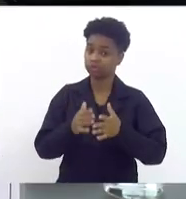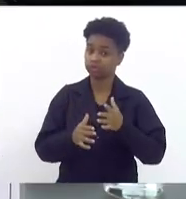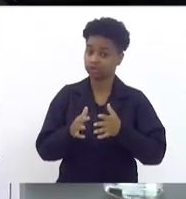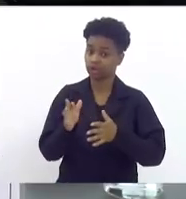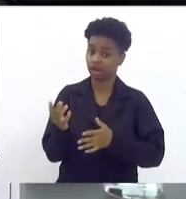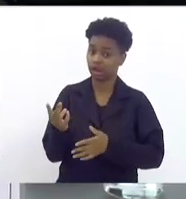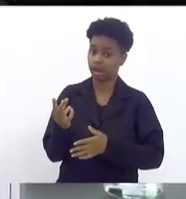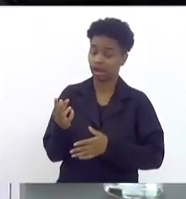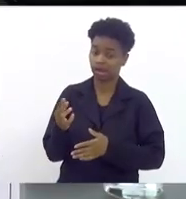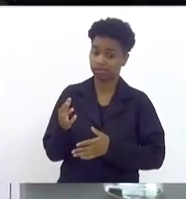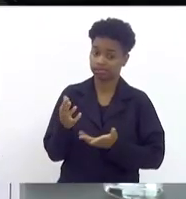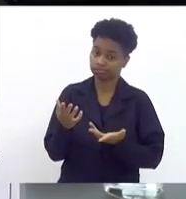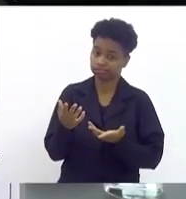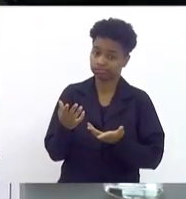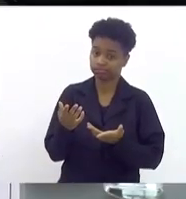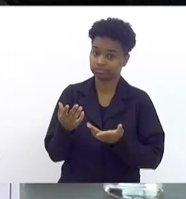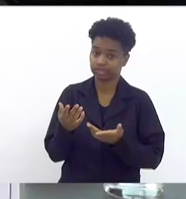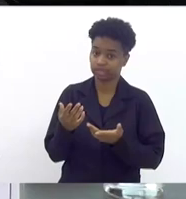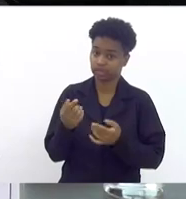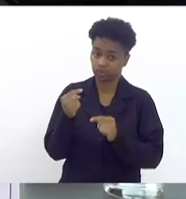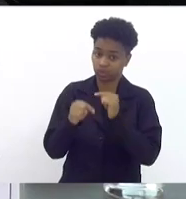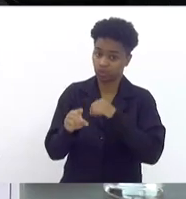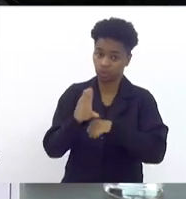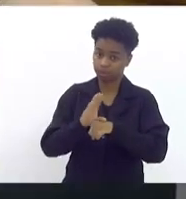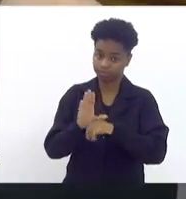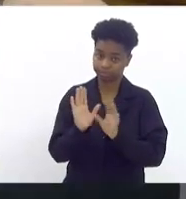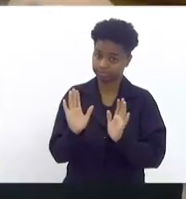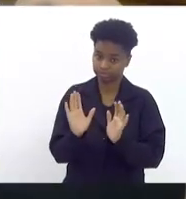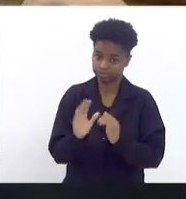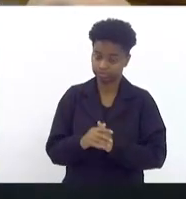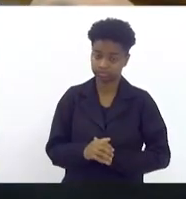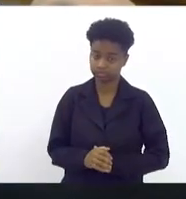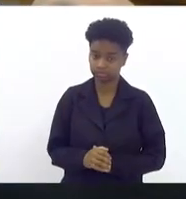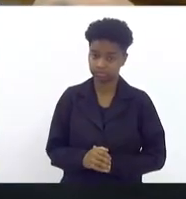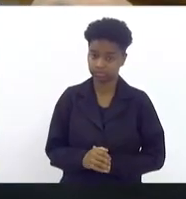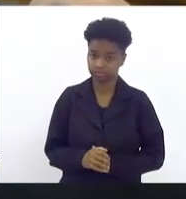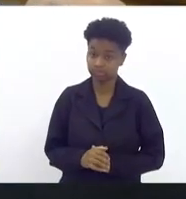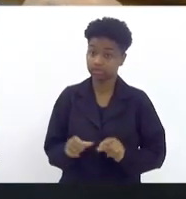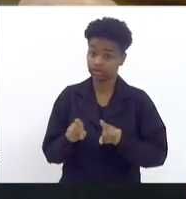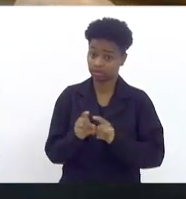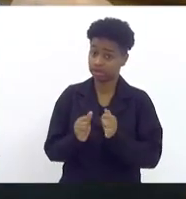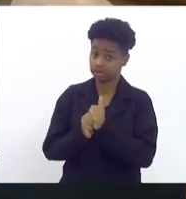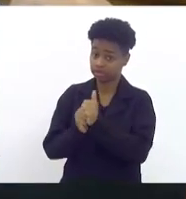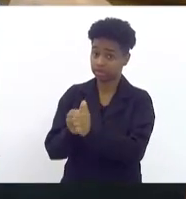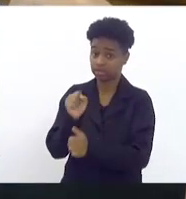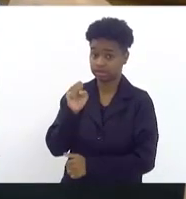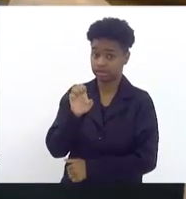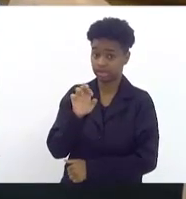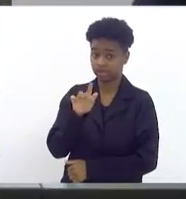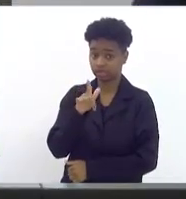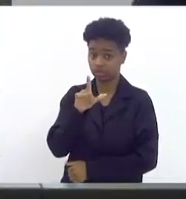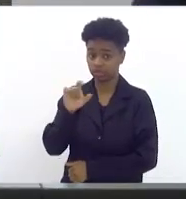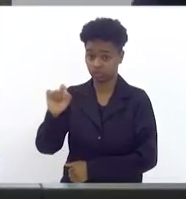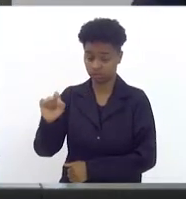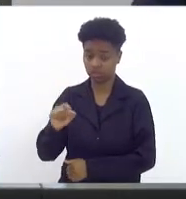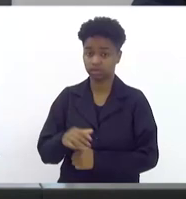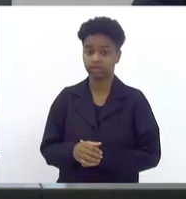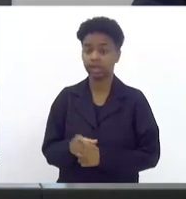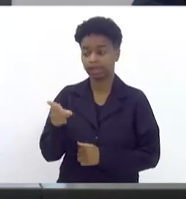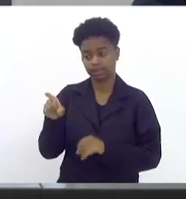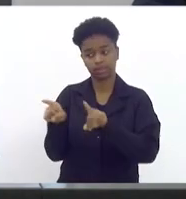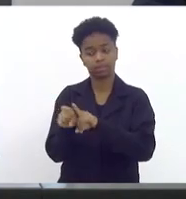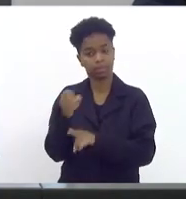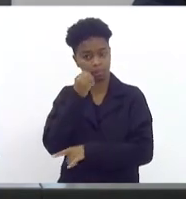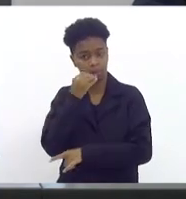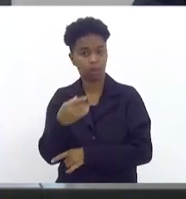da razoabilidade, inconstitucional. Na linha do próprio doutor Serginho. A linha do deputado doutor Serginho também é boa,